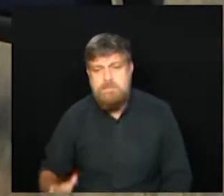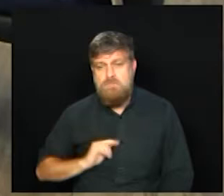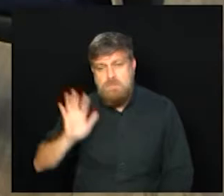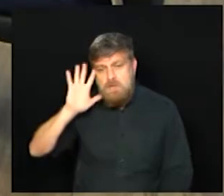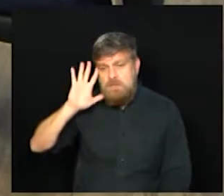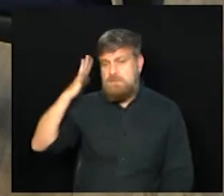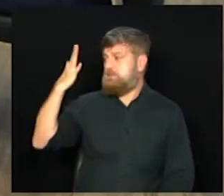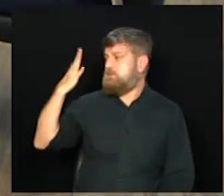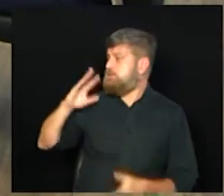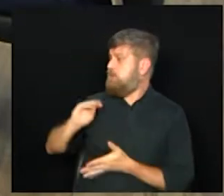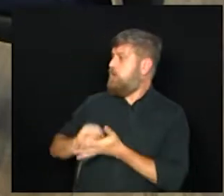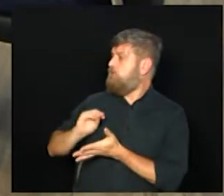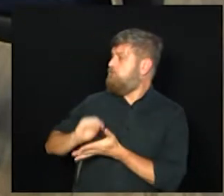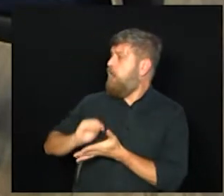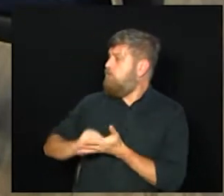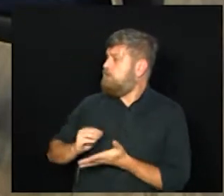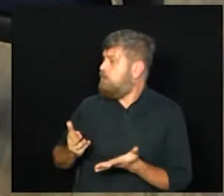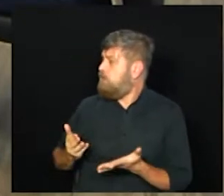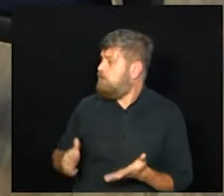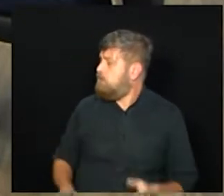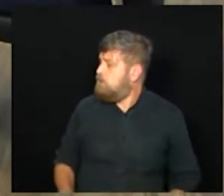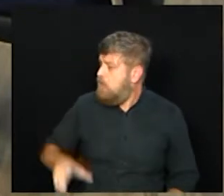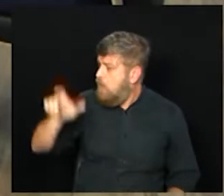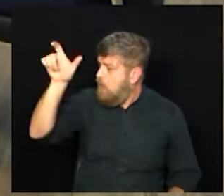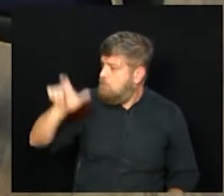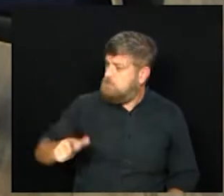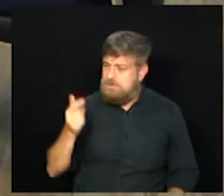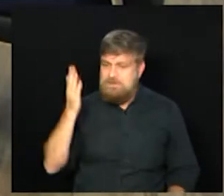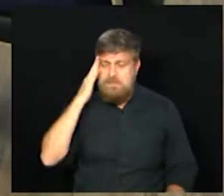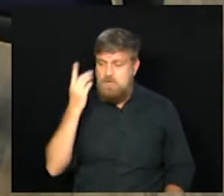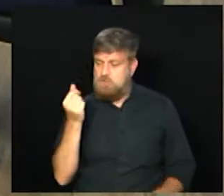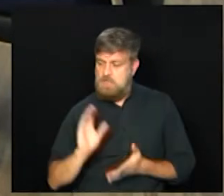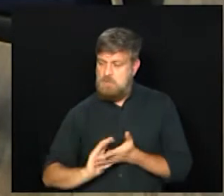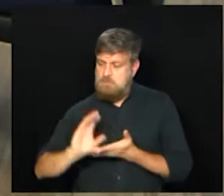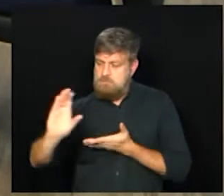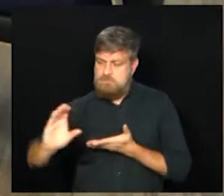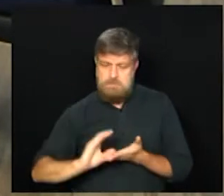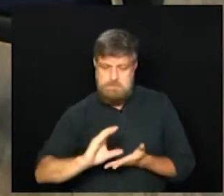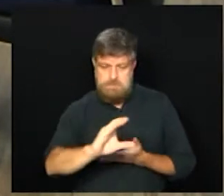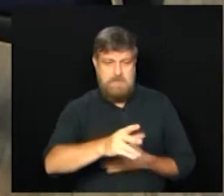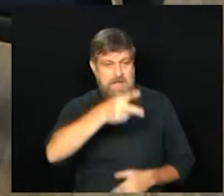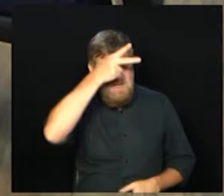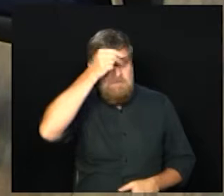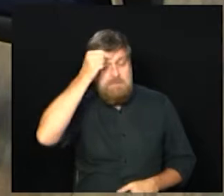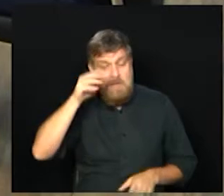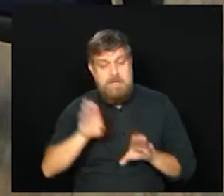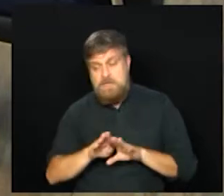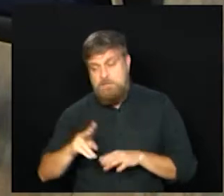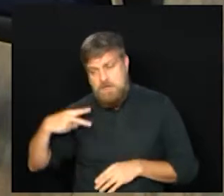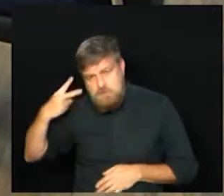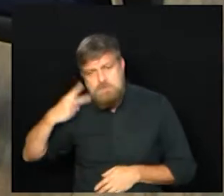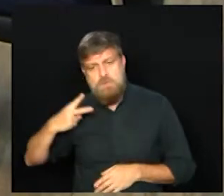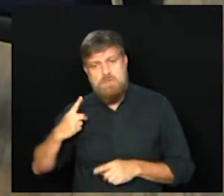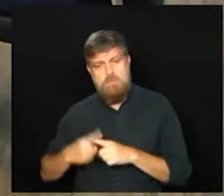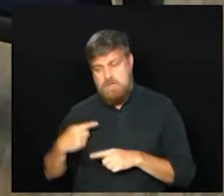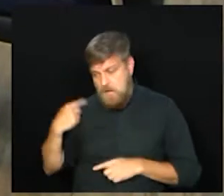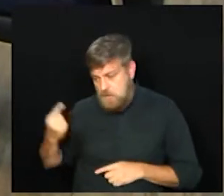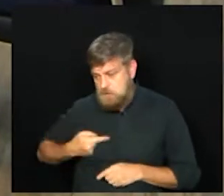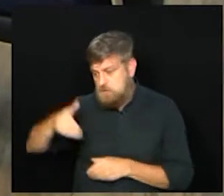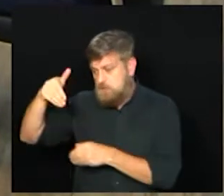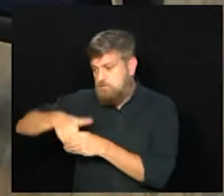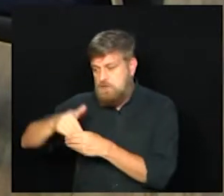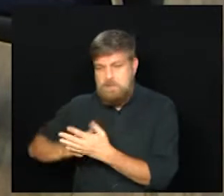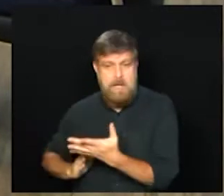decisão. E falta decisão de quem distribui. Eu acho que essa é uma questão do executivo e também do legislativo, porque o legislativo aprova